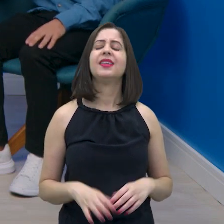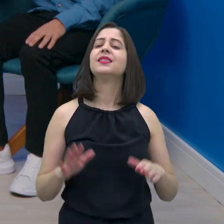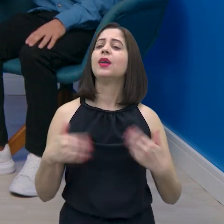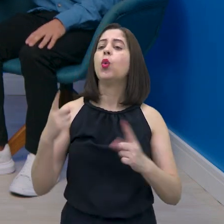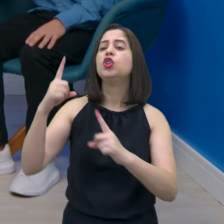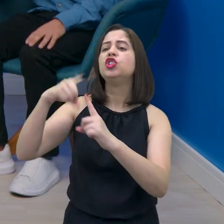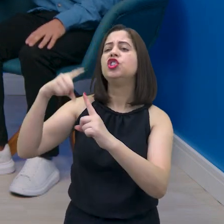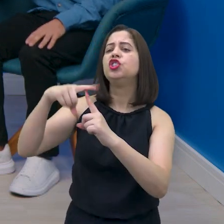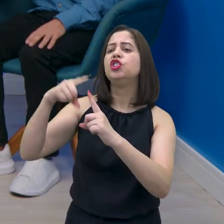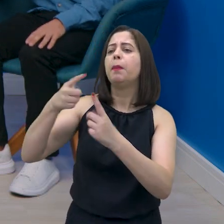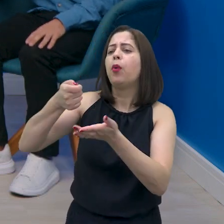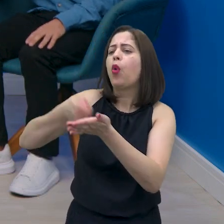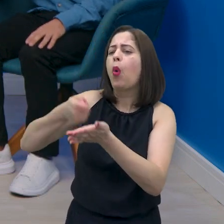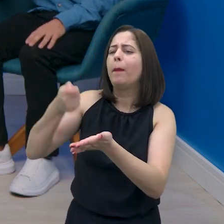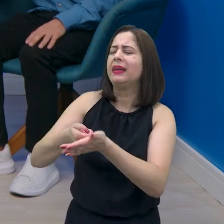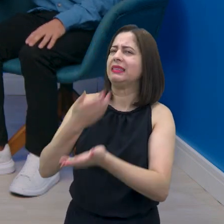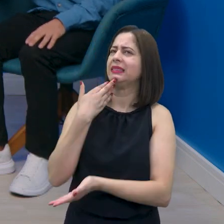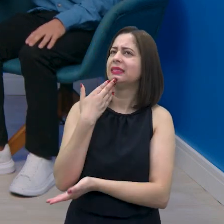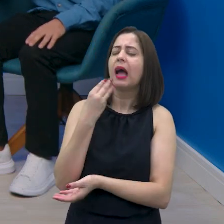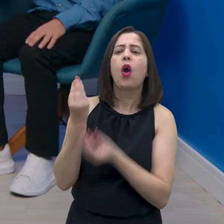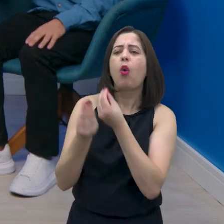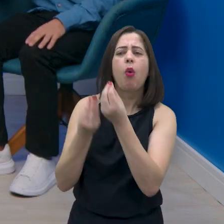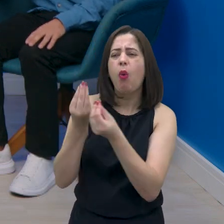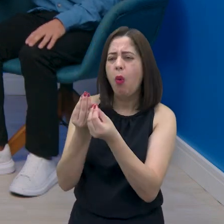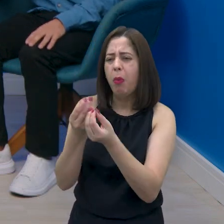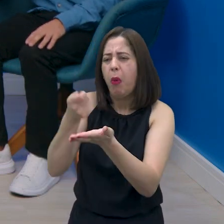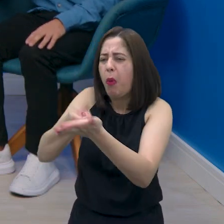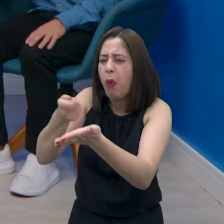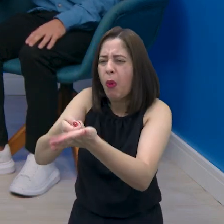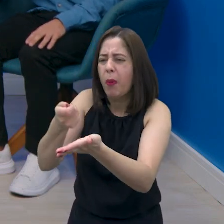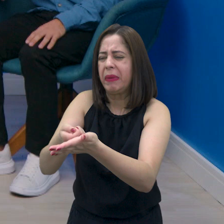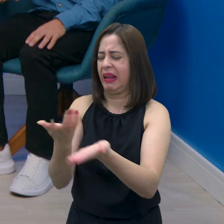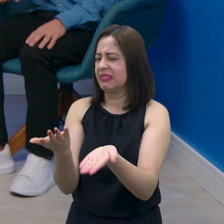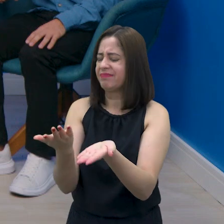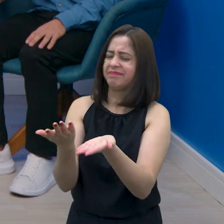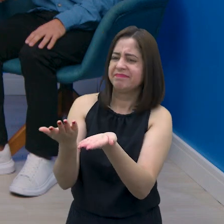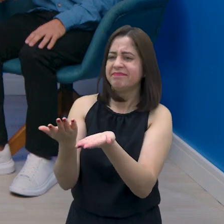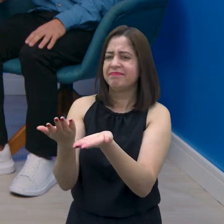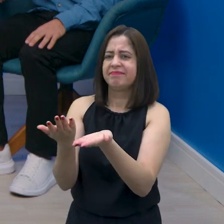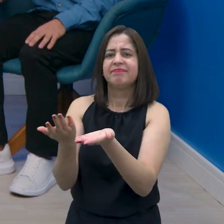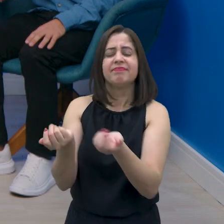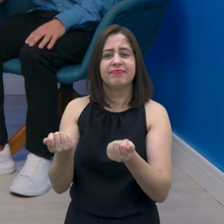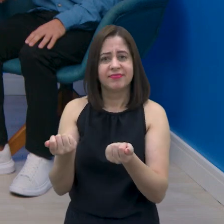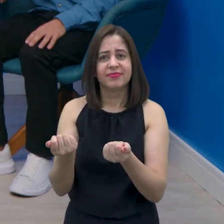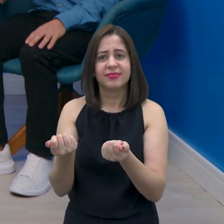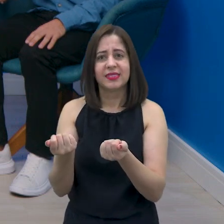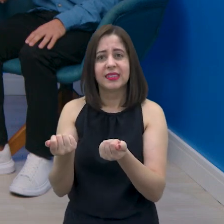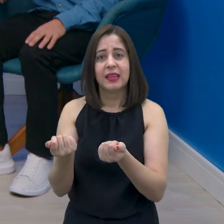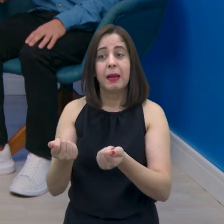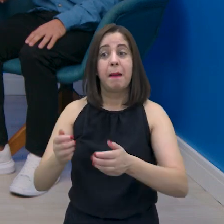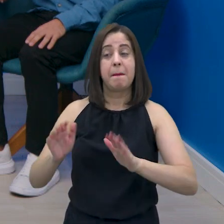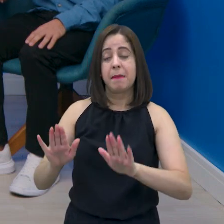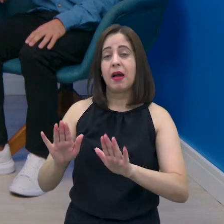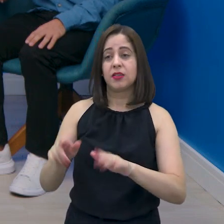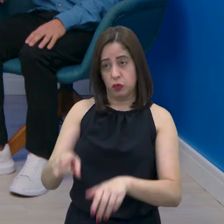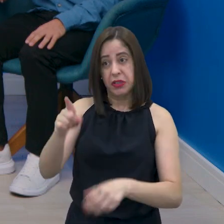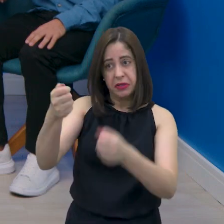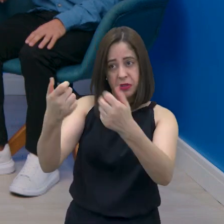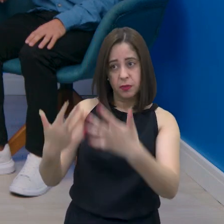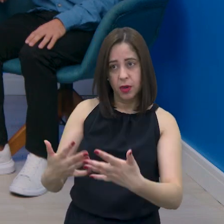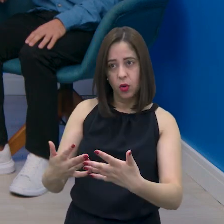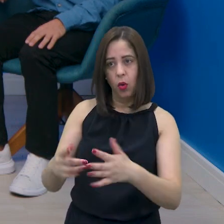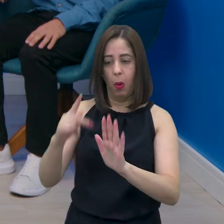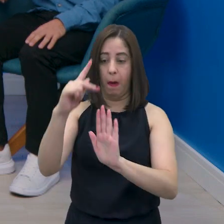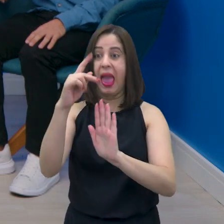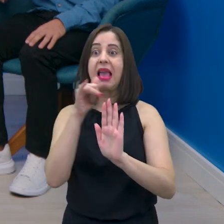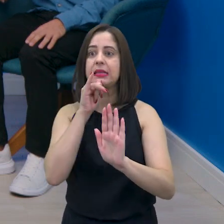Que tipo de cobrança, né, Limão? Você falou a respeito, a gente falou da cobrança de forma geral, mas em relação a, como você disse,